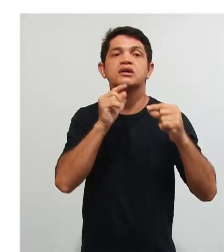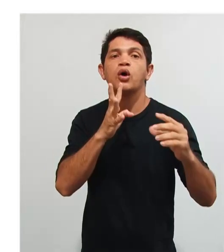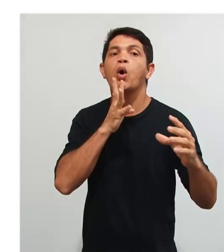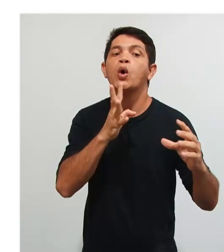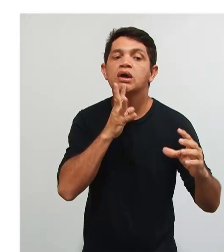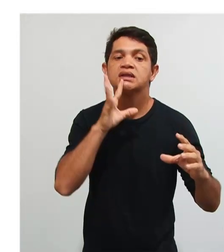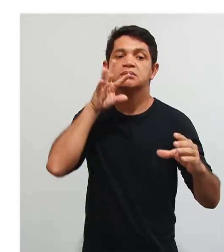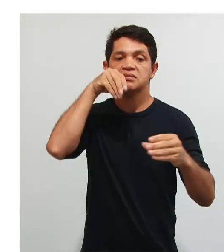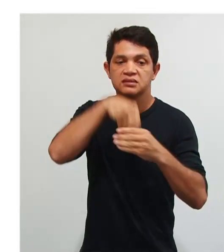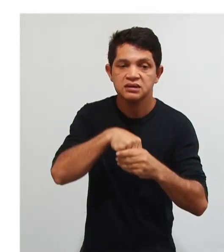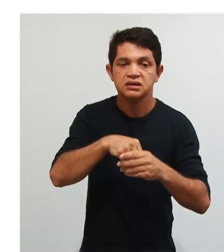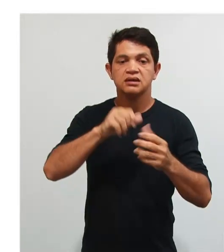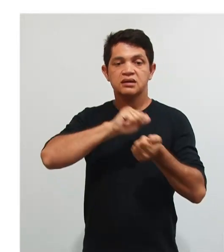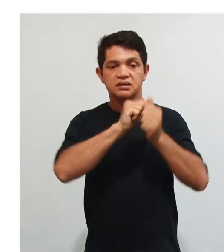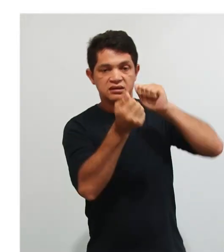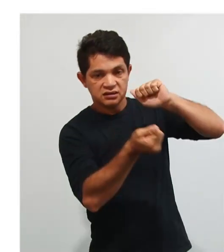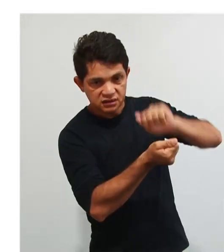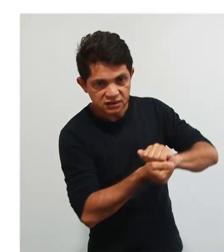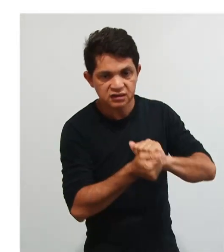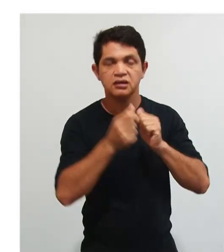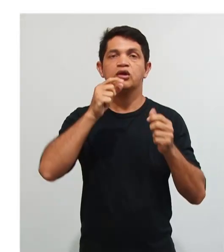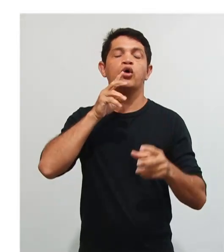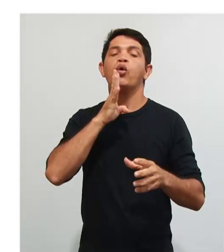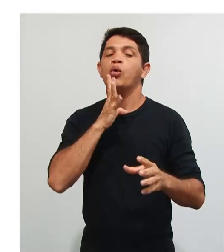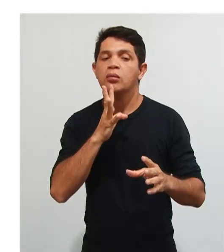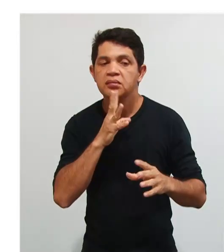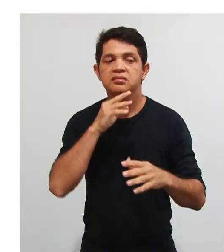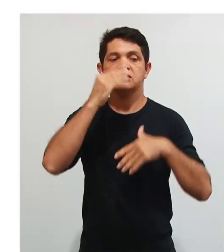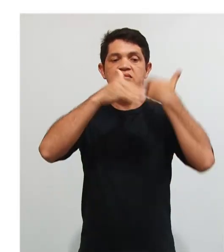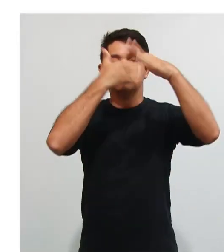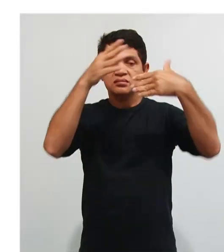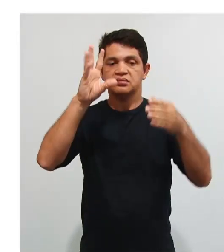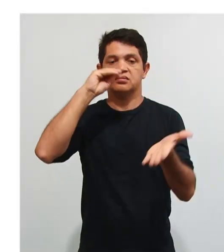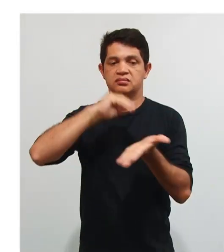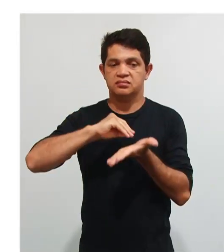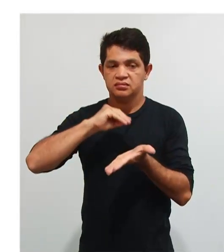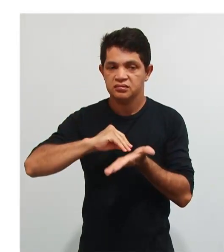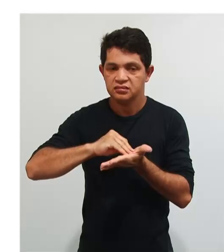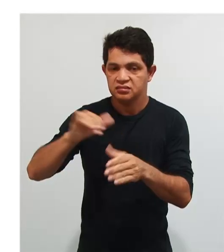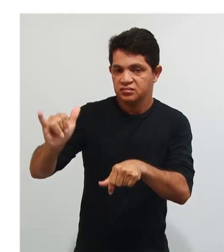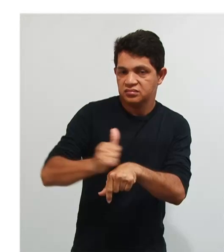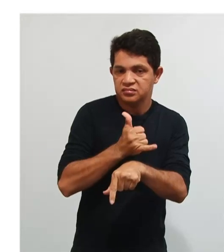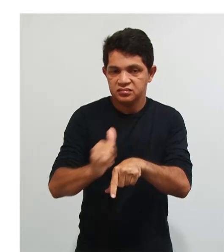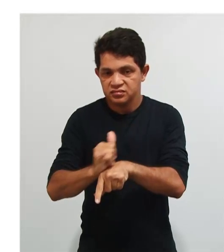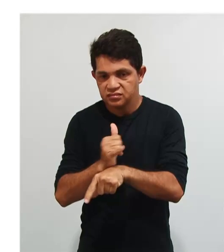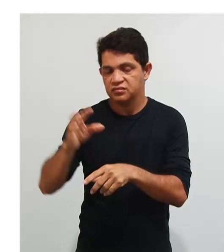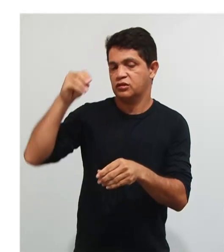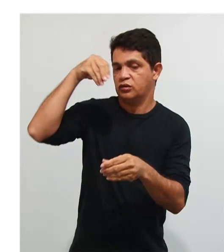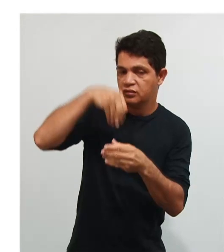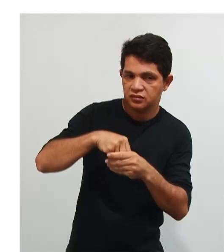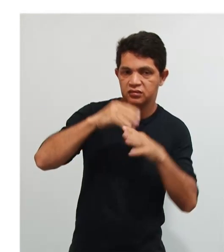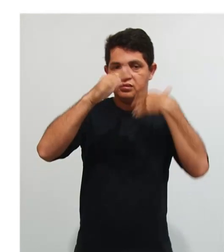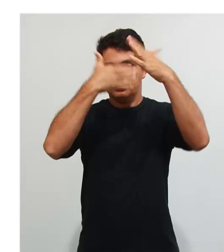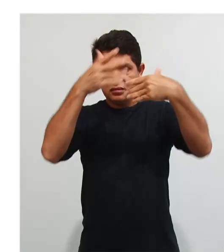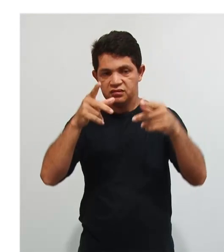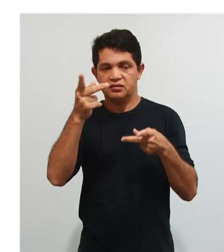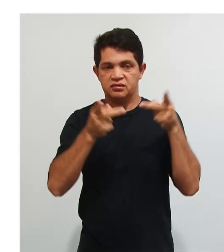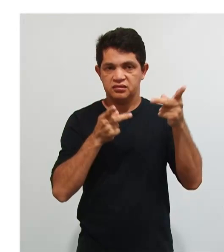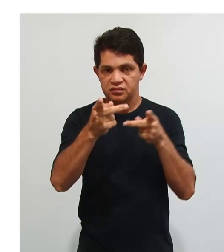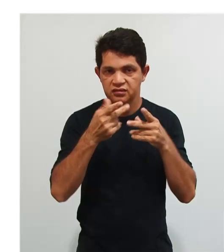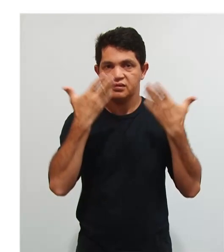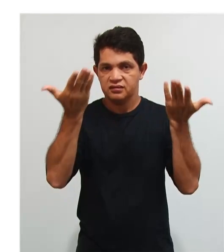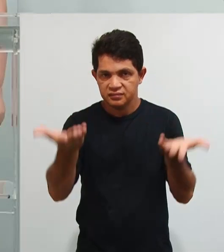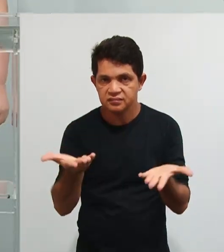adequado para reconhecer o desenvolvimento do planejamento estratégico. Ou seja,